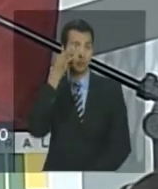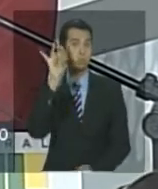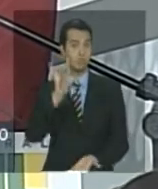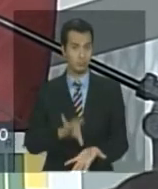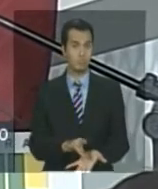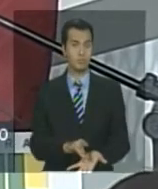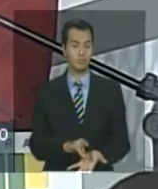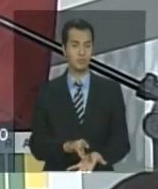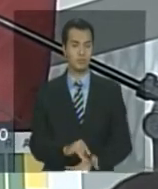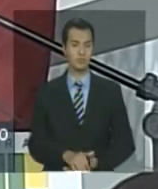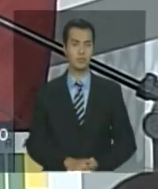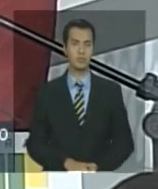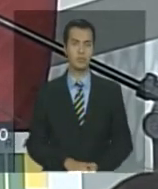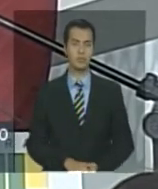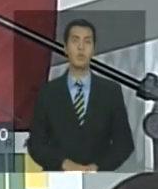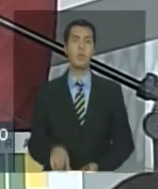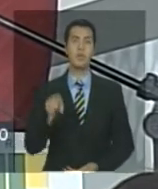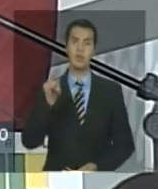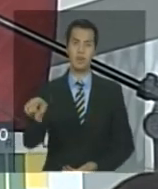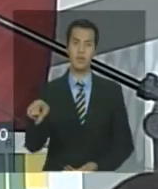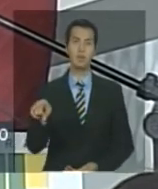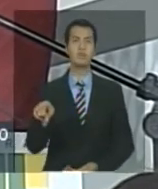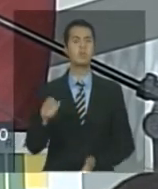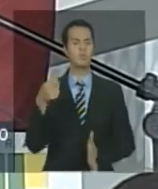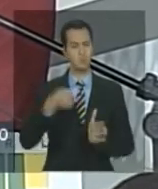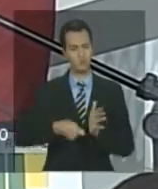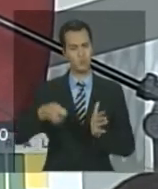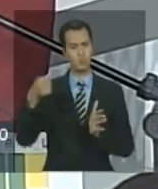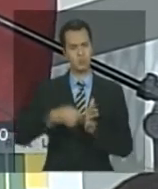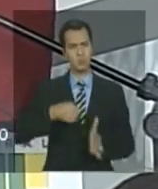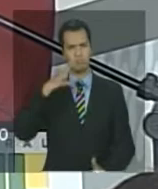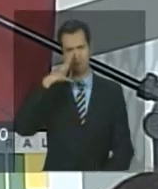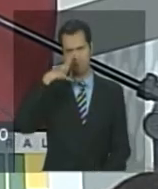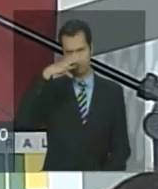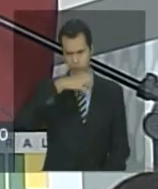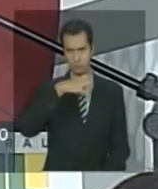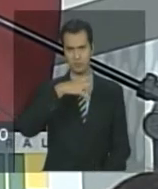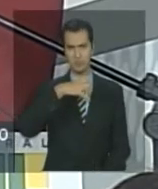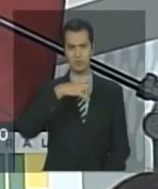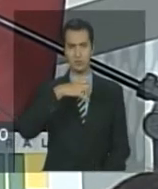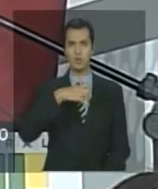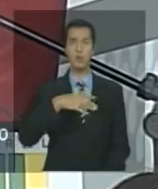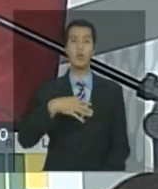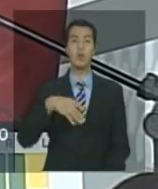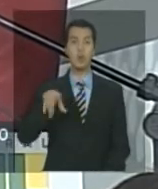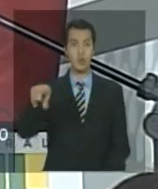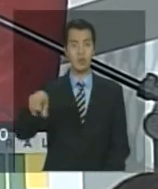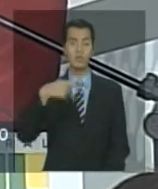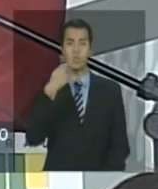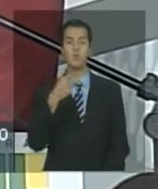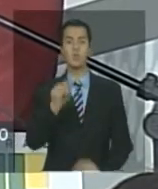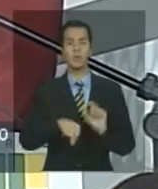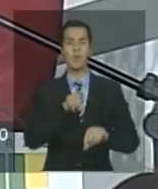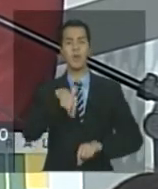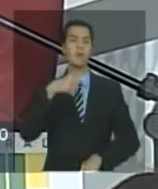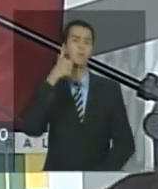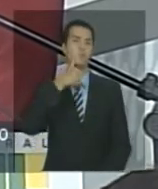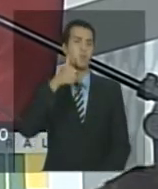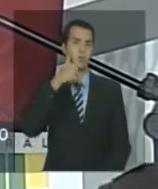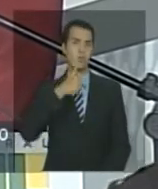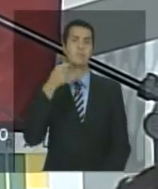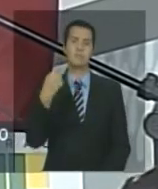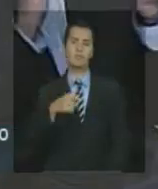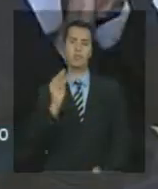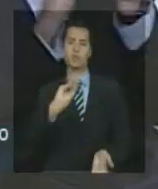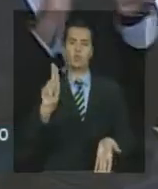ele insistiu que quem tinha de receber o Bolsa Família foi um homem que fez isso. Eram as mães.